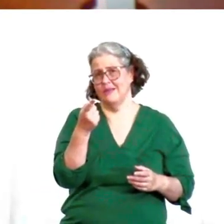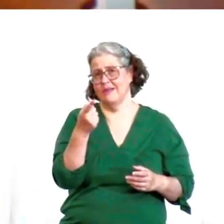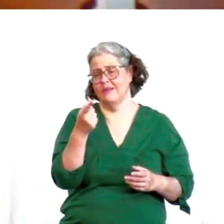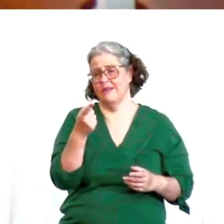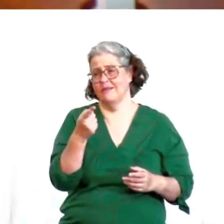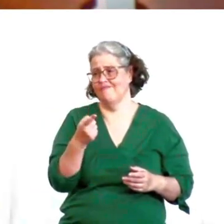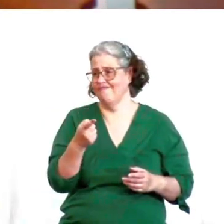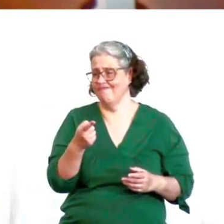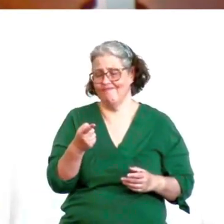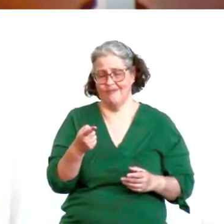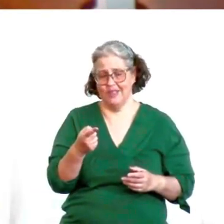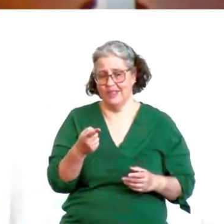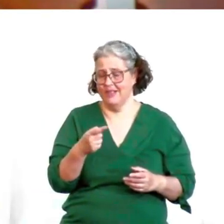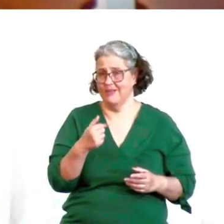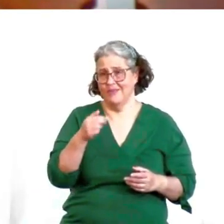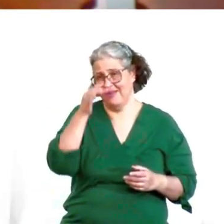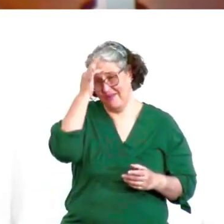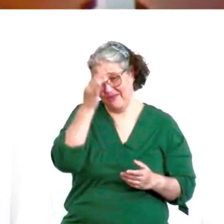desacreditou de si mesmo